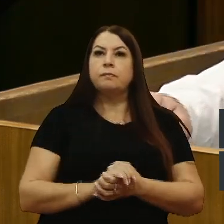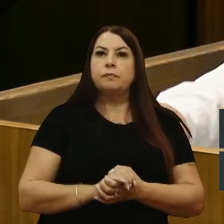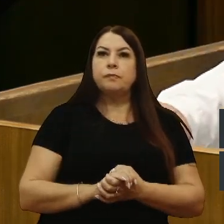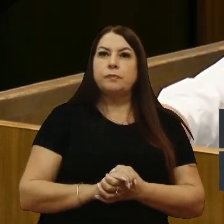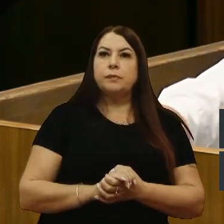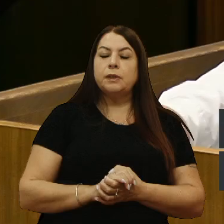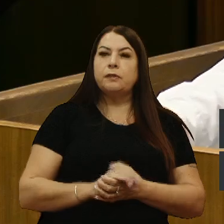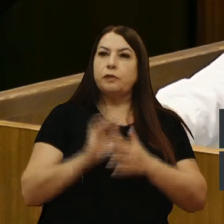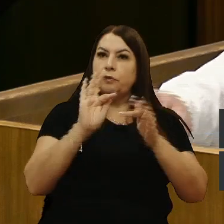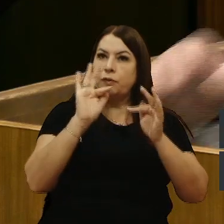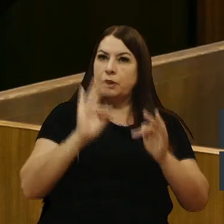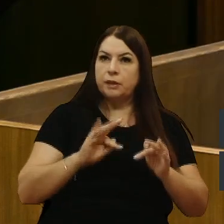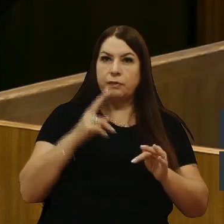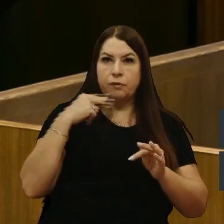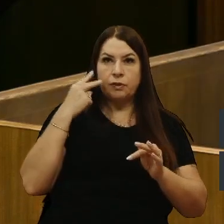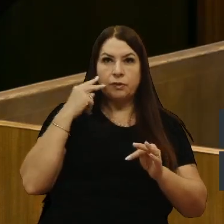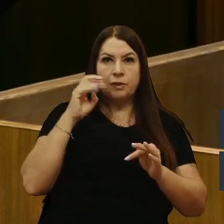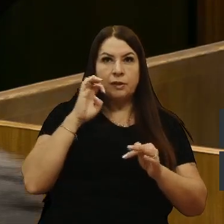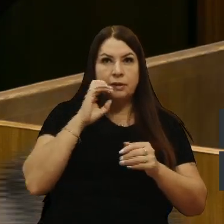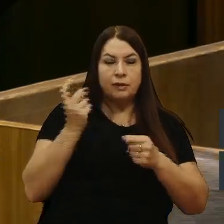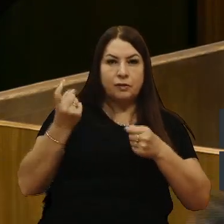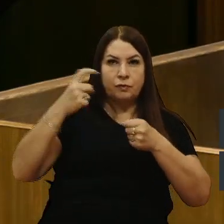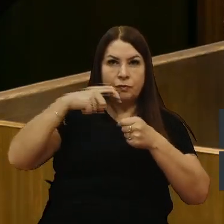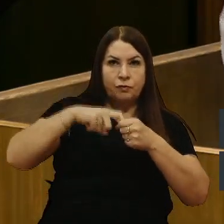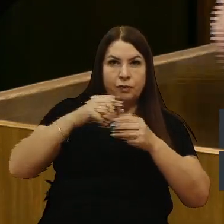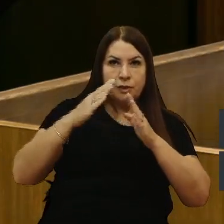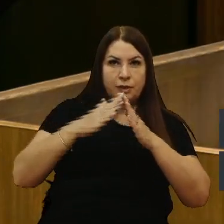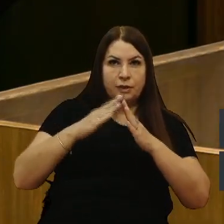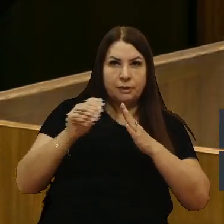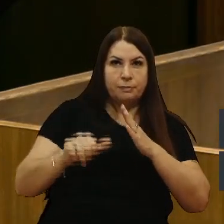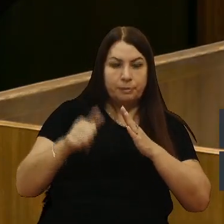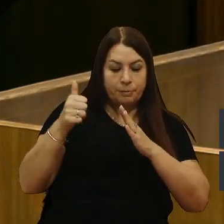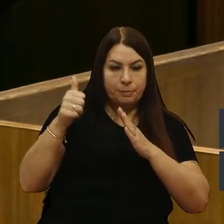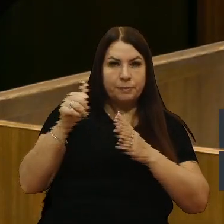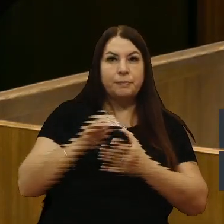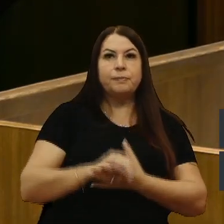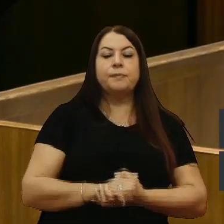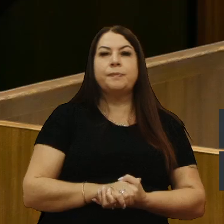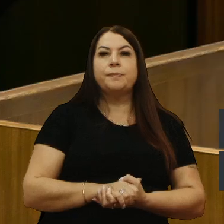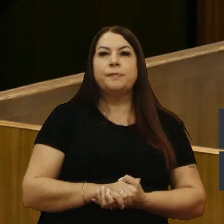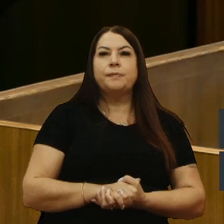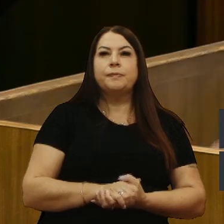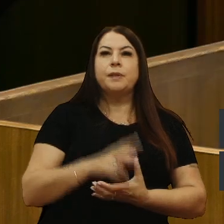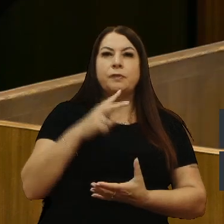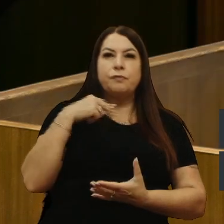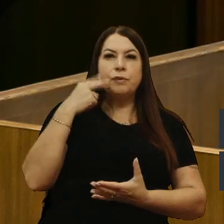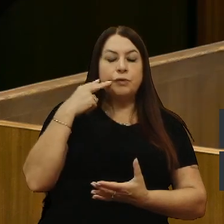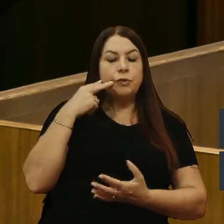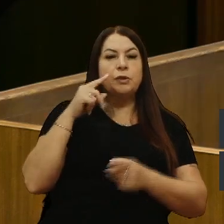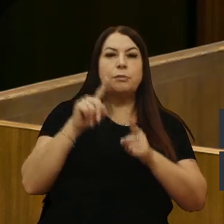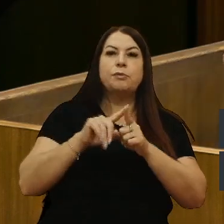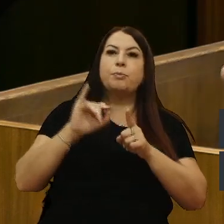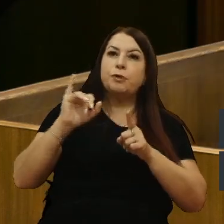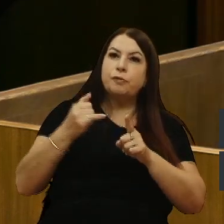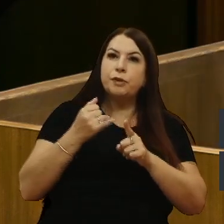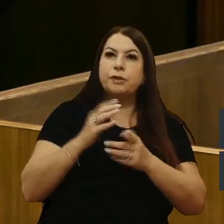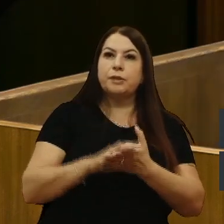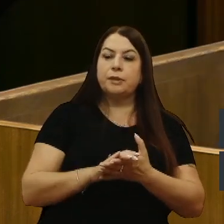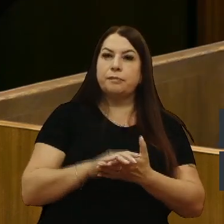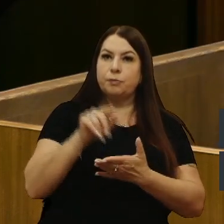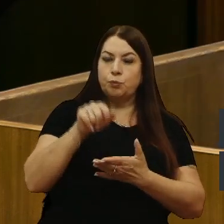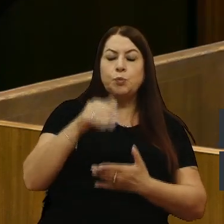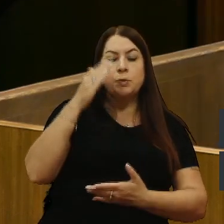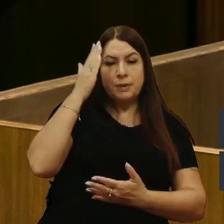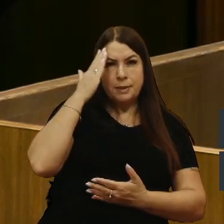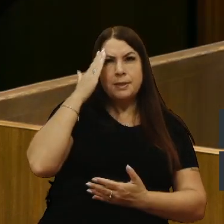e fico contente de ver a vereadora Estela de volta a casa. Está melhor, né? Mas, vereador, eu vou aproveitar a ocasião para lhe dizer, a senhora sabe